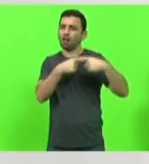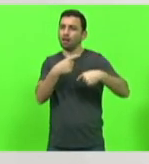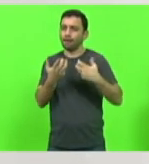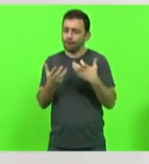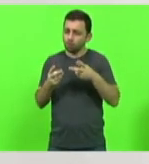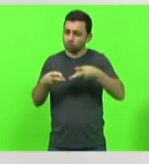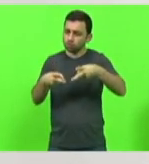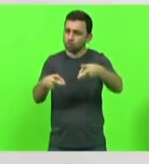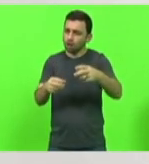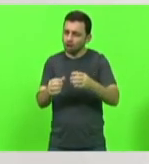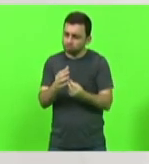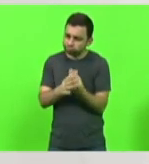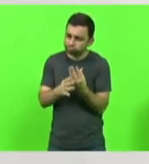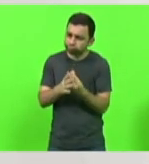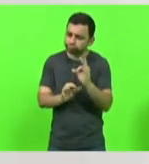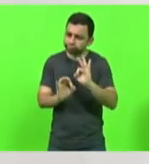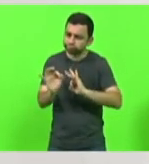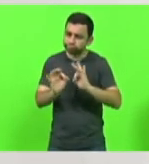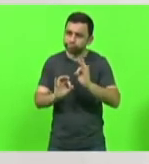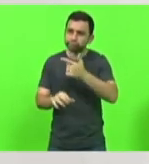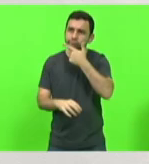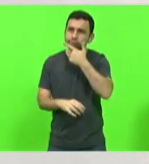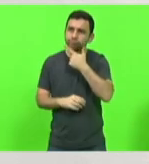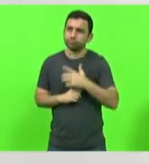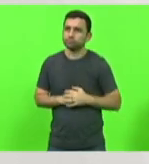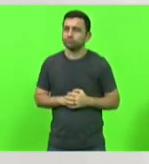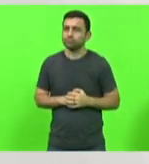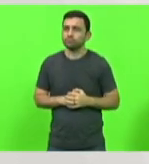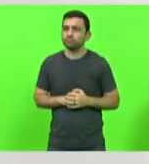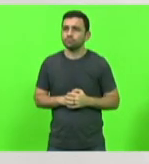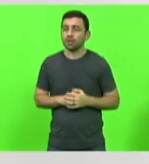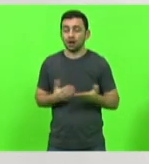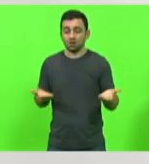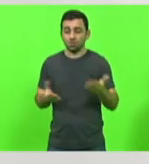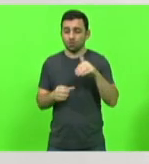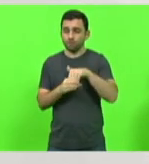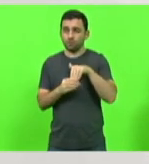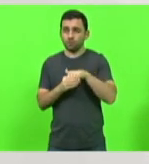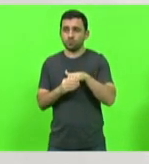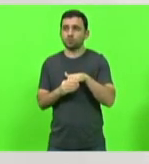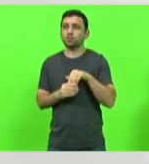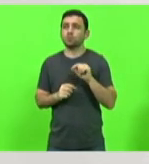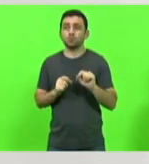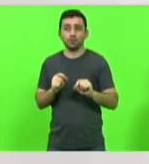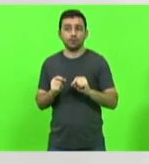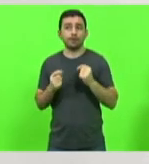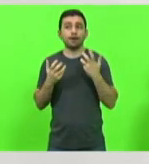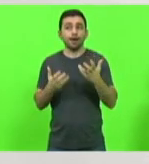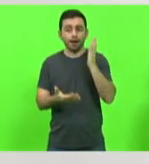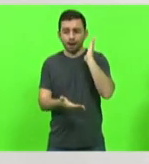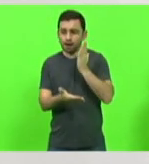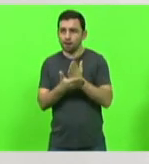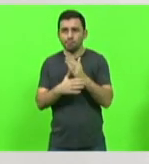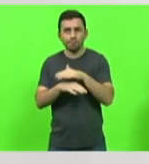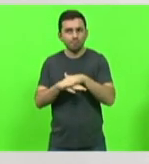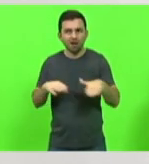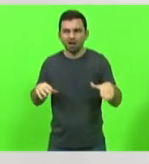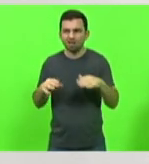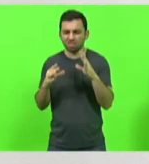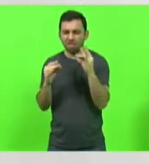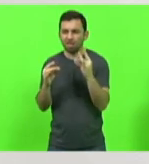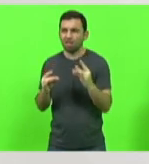tradição por gerações. Essa votação, nesse momento, ela pretende acabar com todas essas